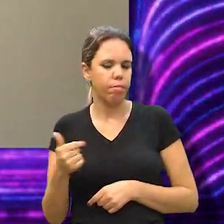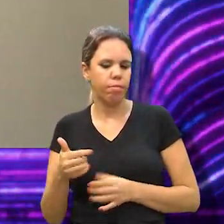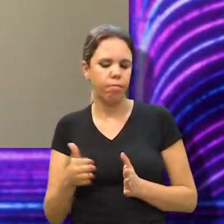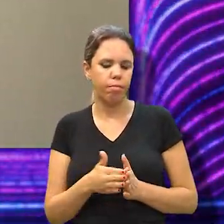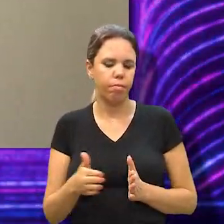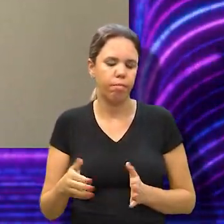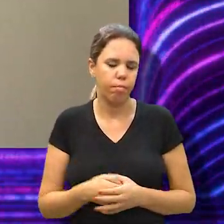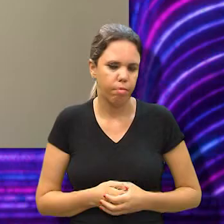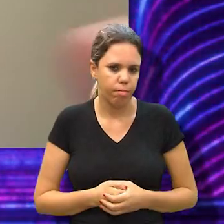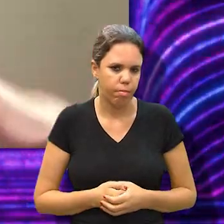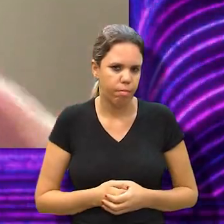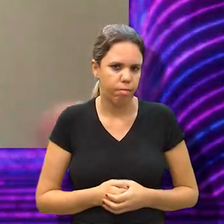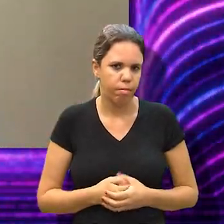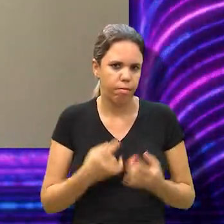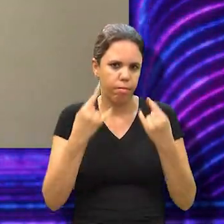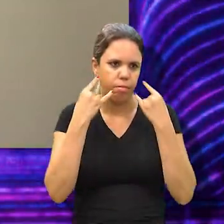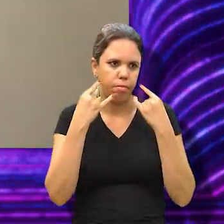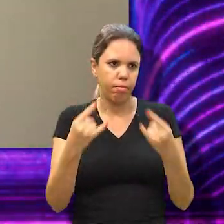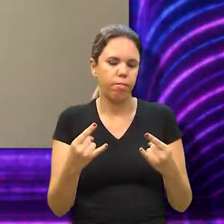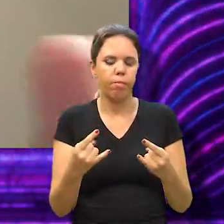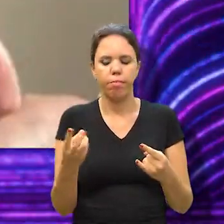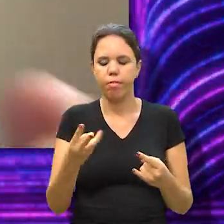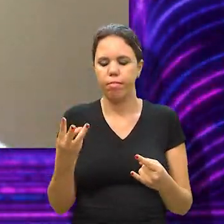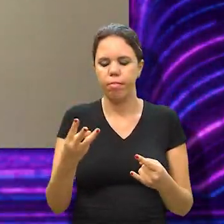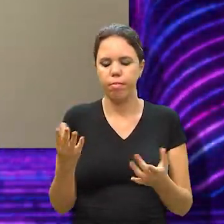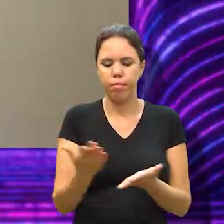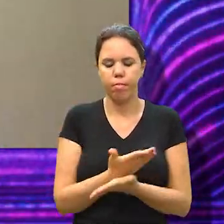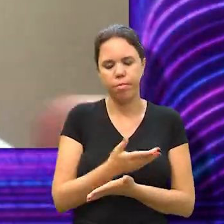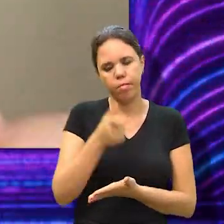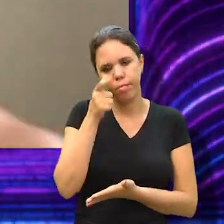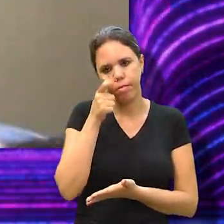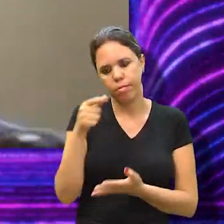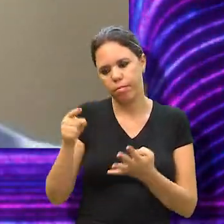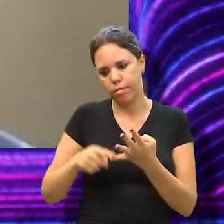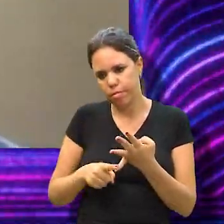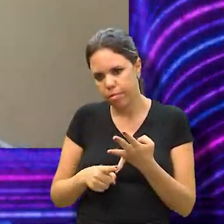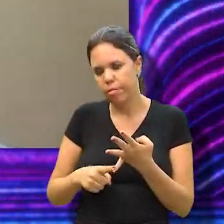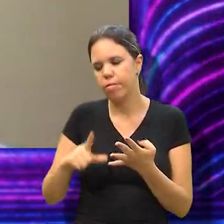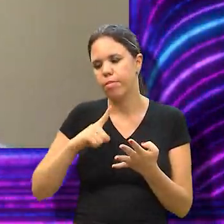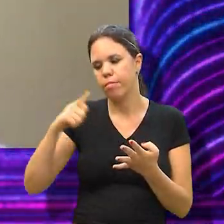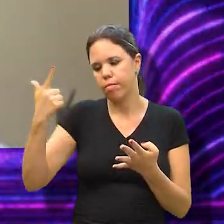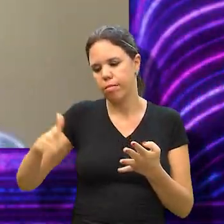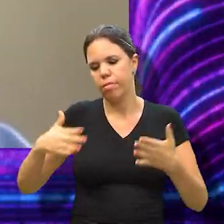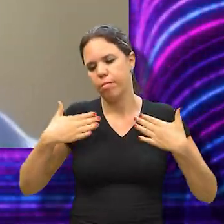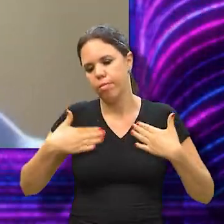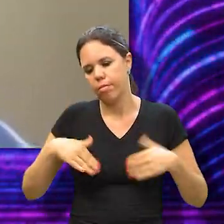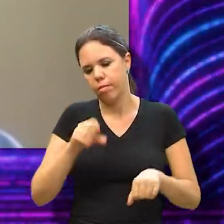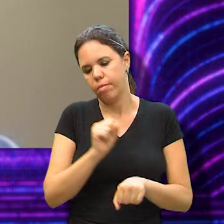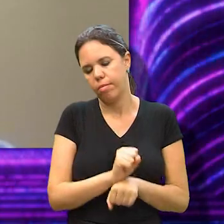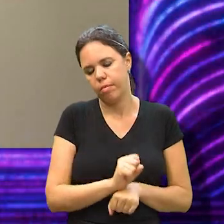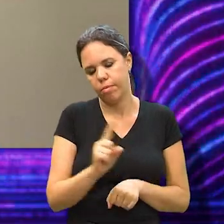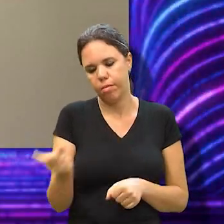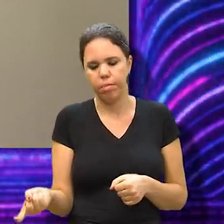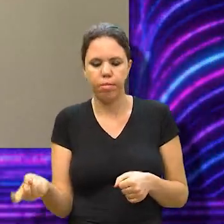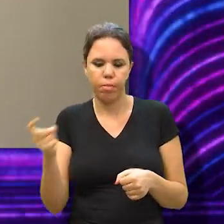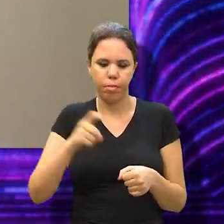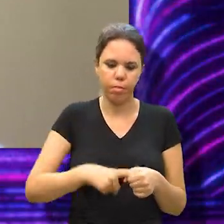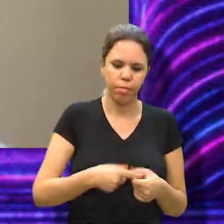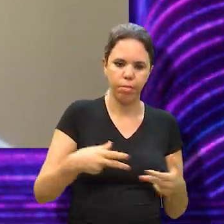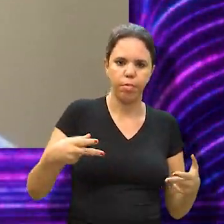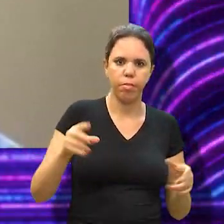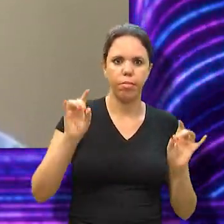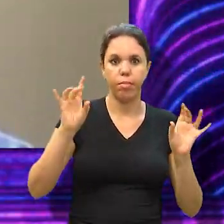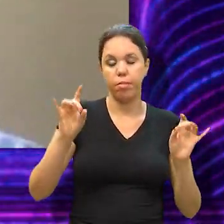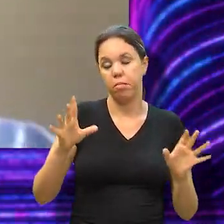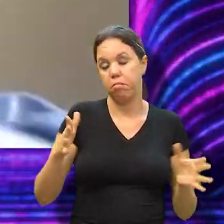que ir para o terceiro. Isso te chama a ir para o terceiro, e aí te chama para ir para o quarto, aí tem um descanso, aí volta para